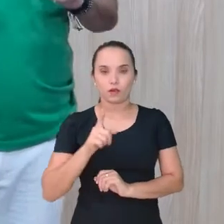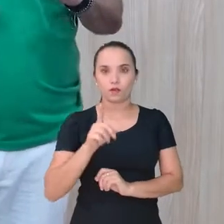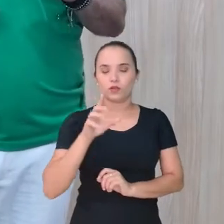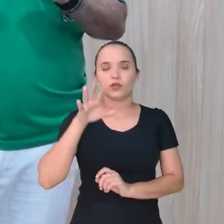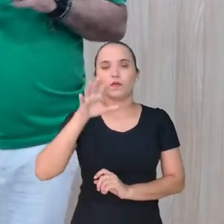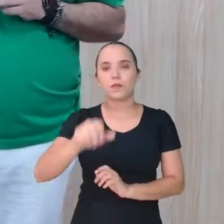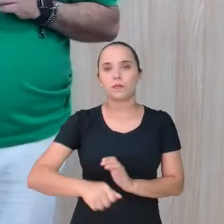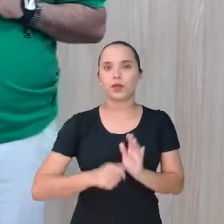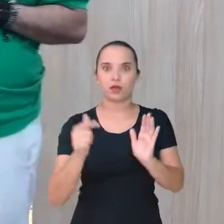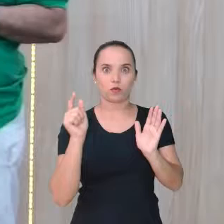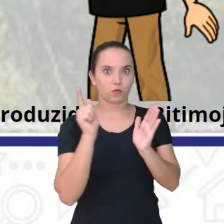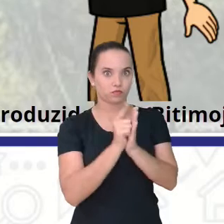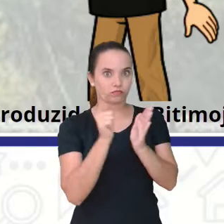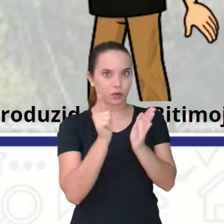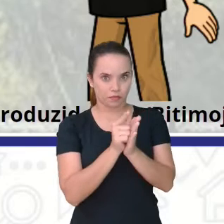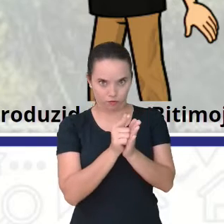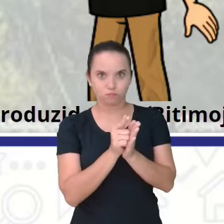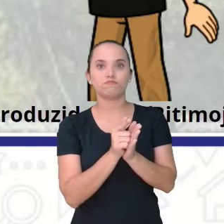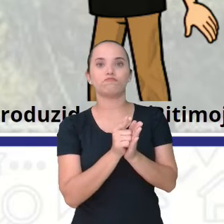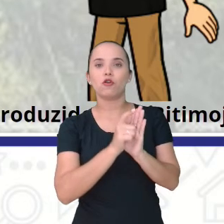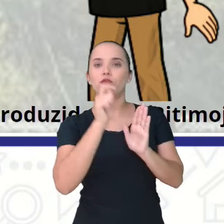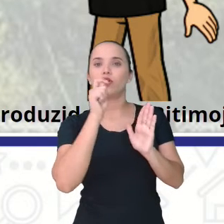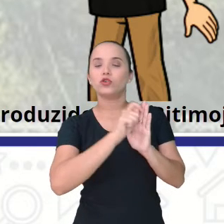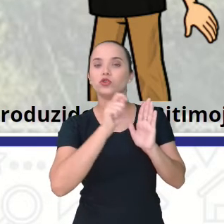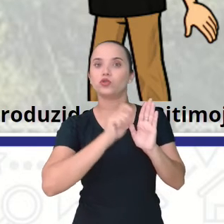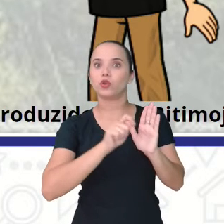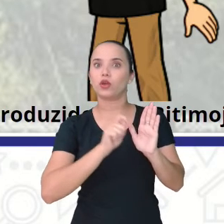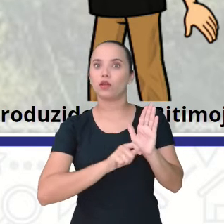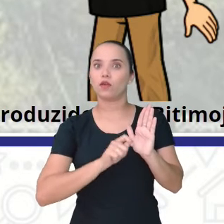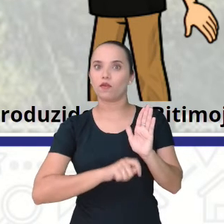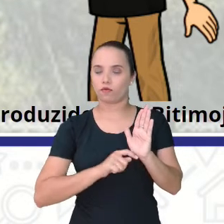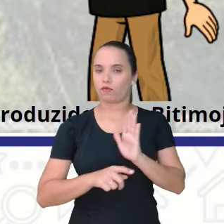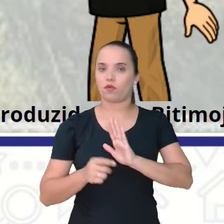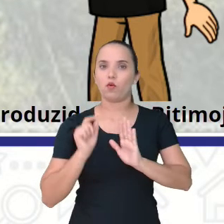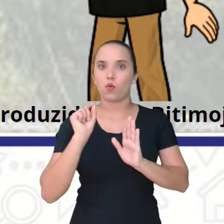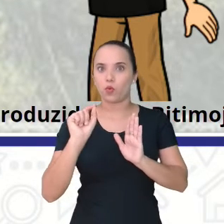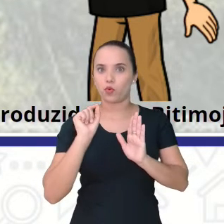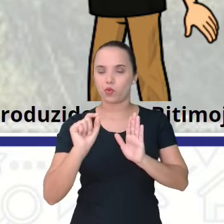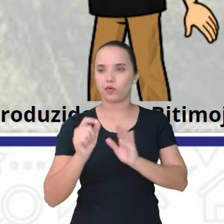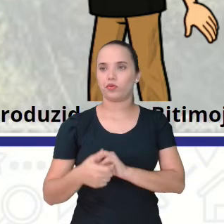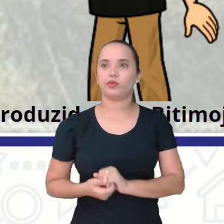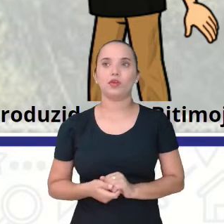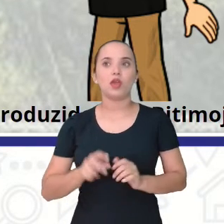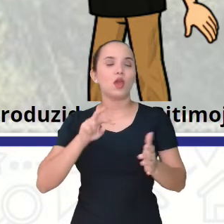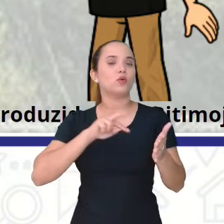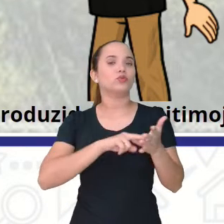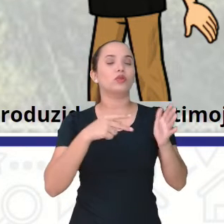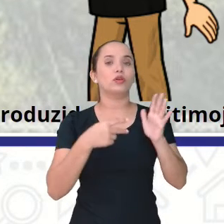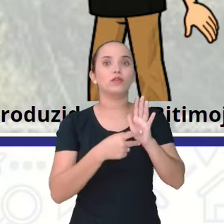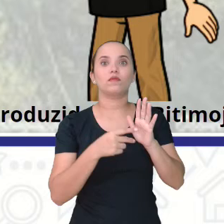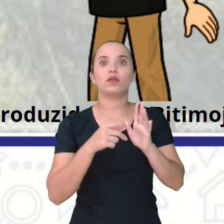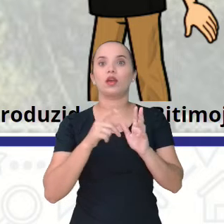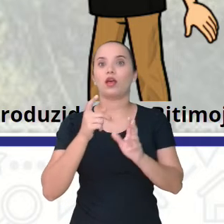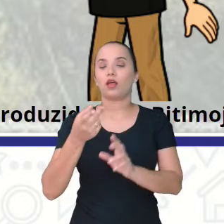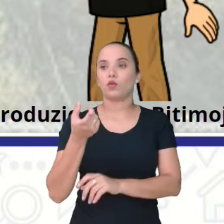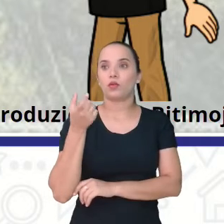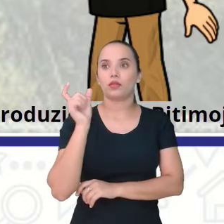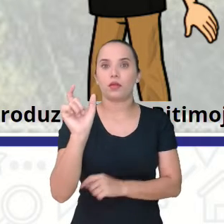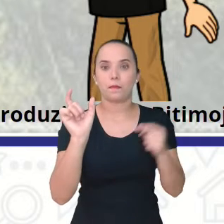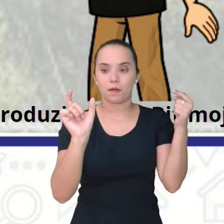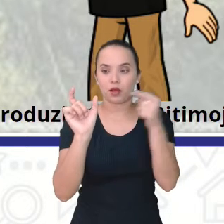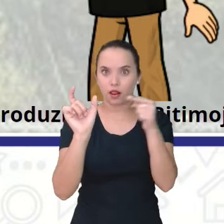uma folha de caderno e escrever aí, ó, para você o que significa a expressão